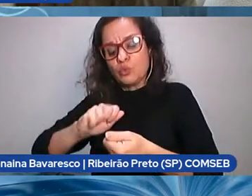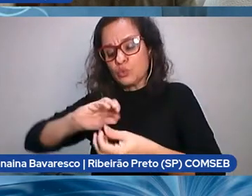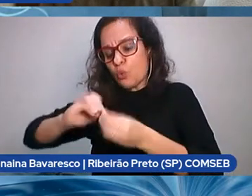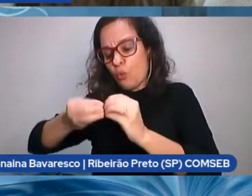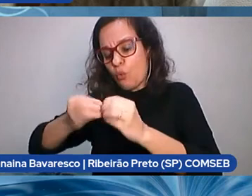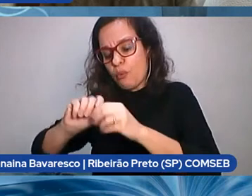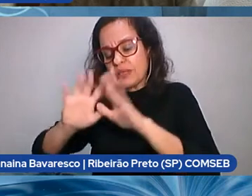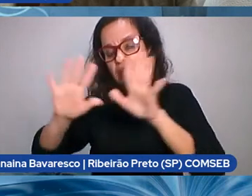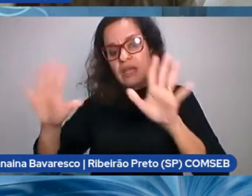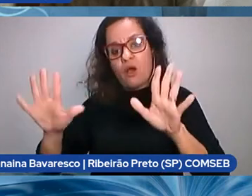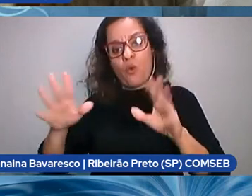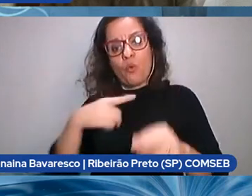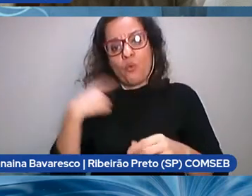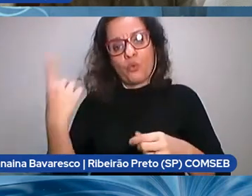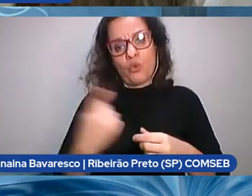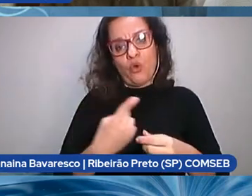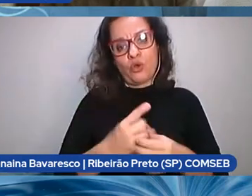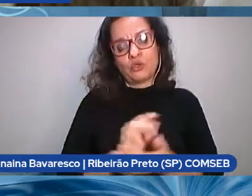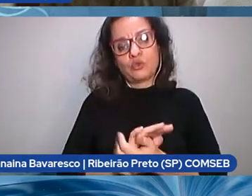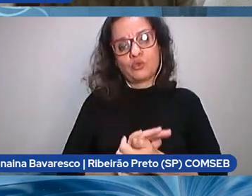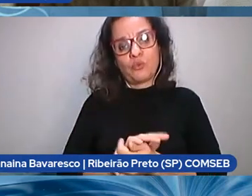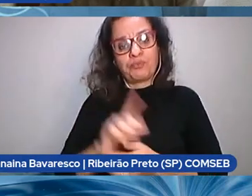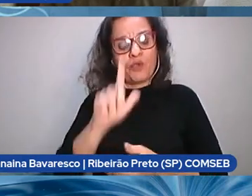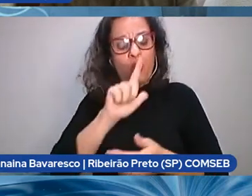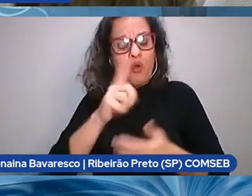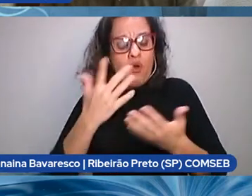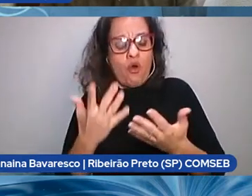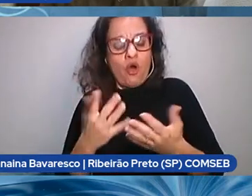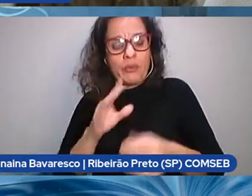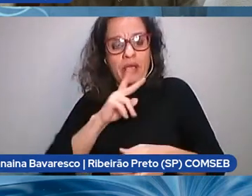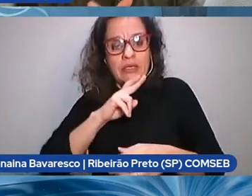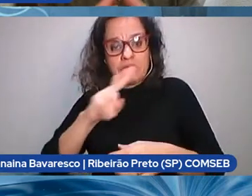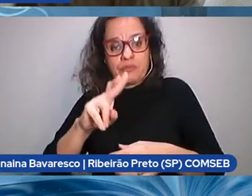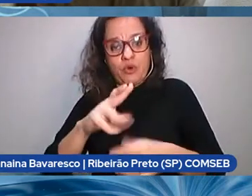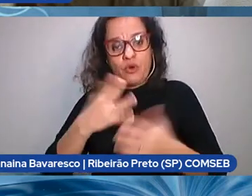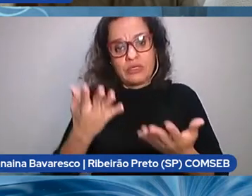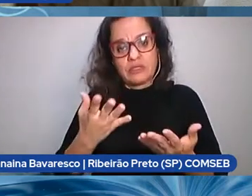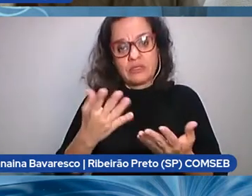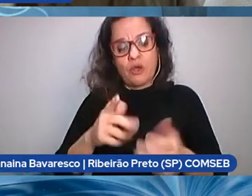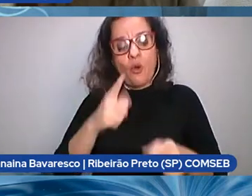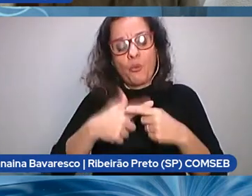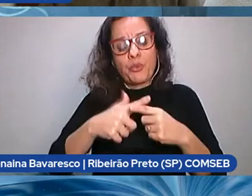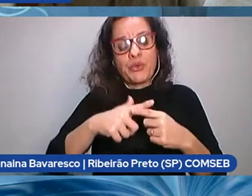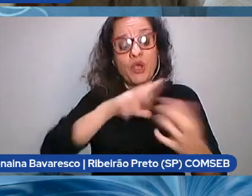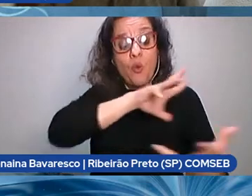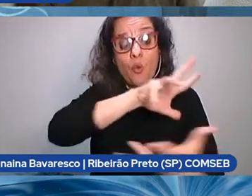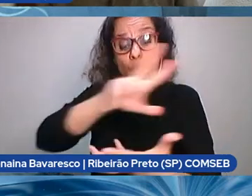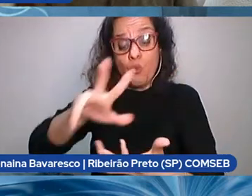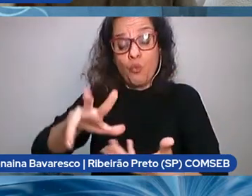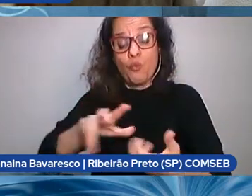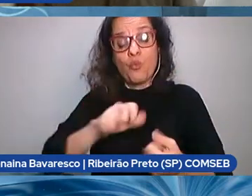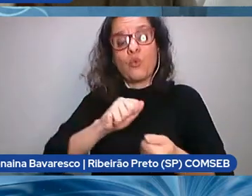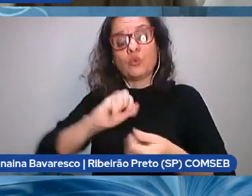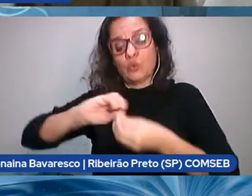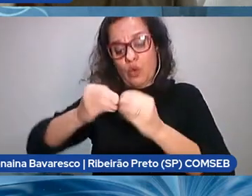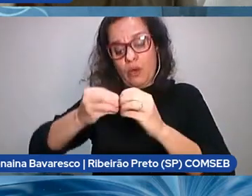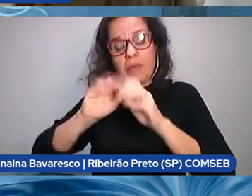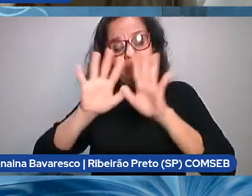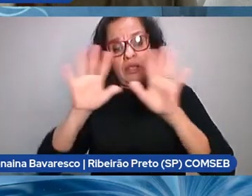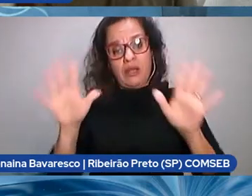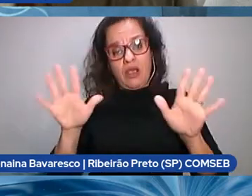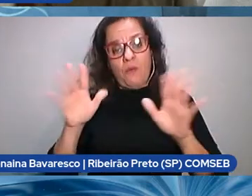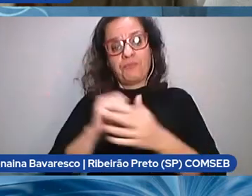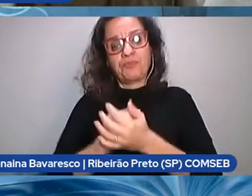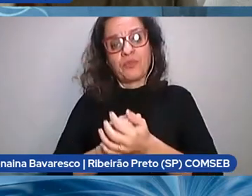nosso. Obviamente, a resposta sim também, porque o nosso mundo é material. Mesmo nas instâncias do